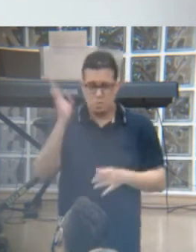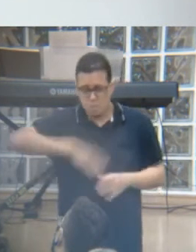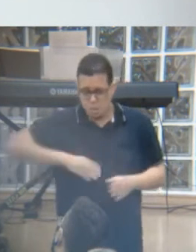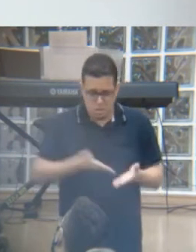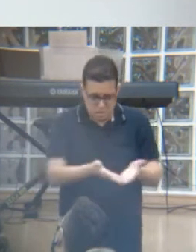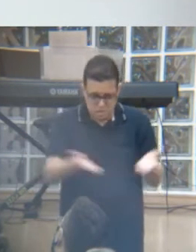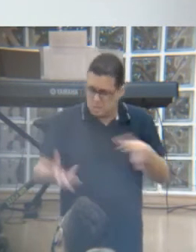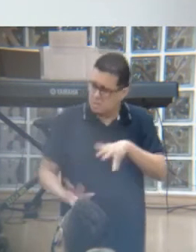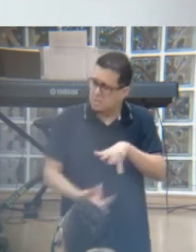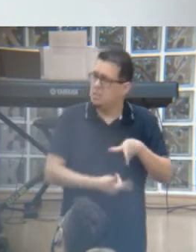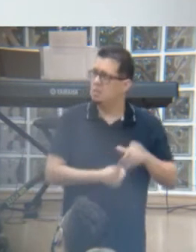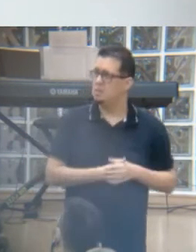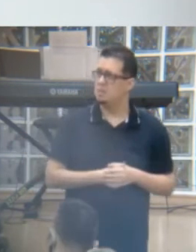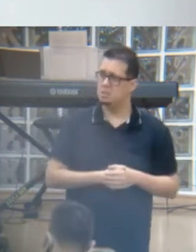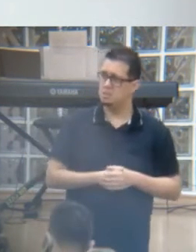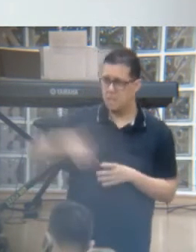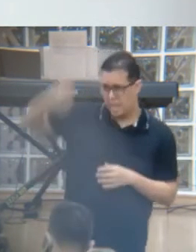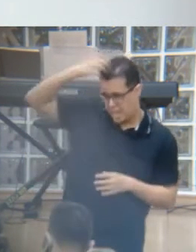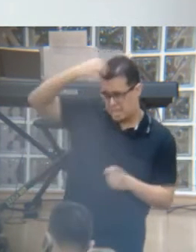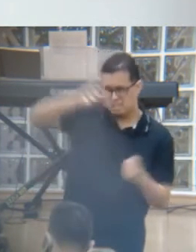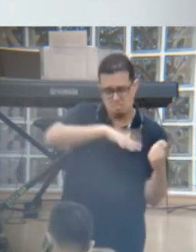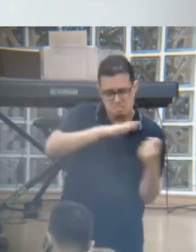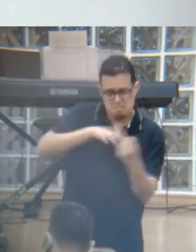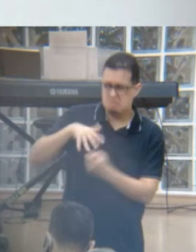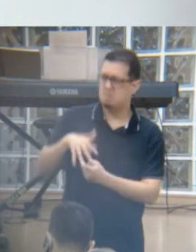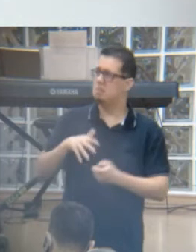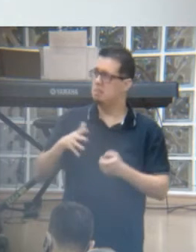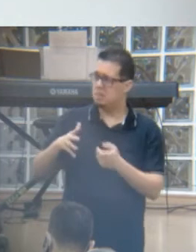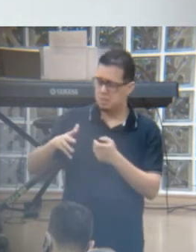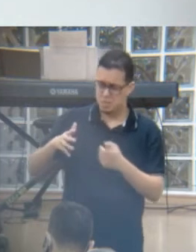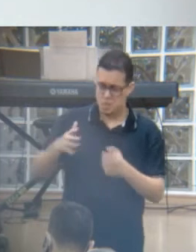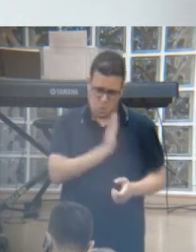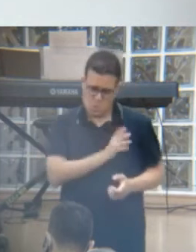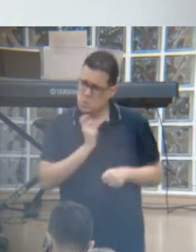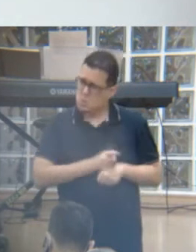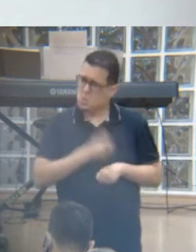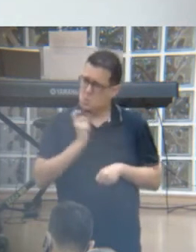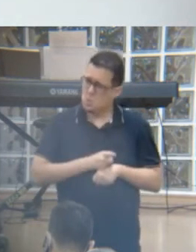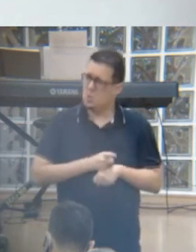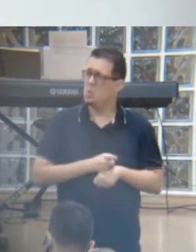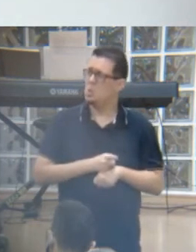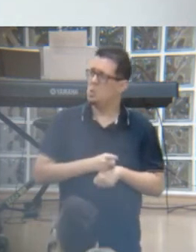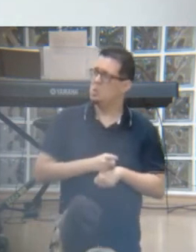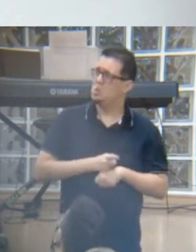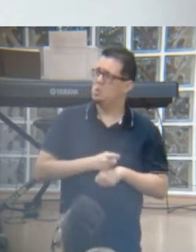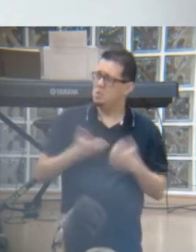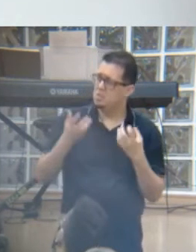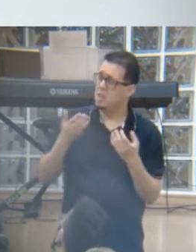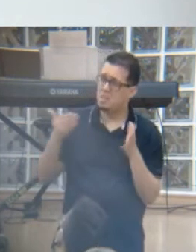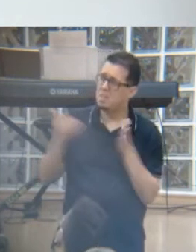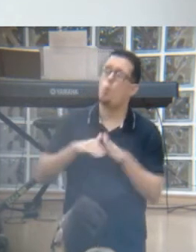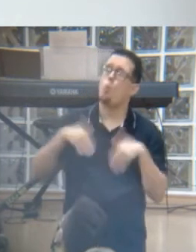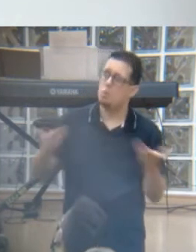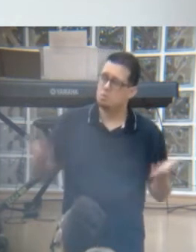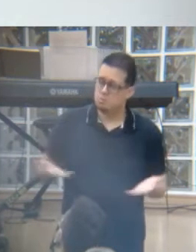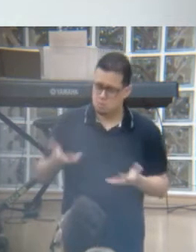de reis idólatras, de corações duros. Até quando, Senhor?